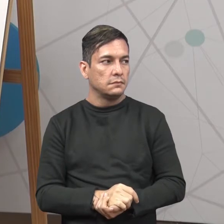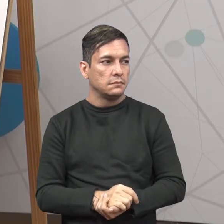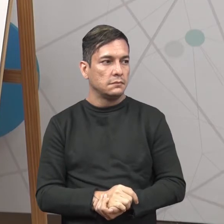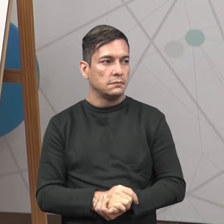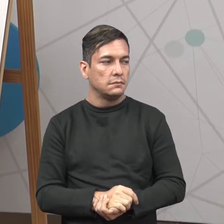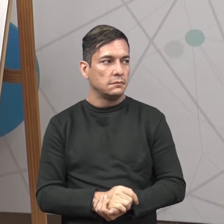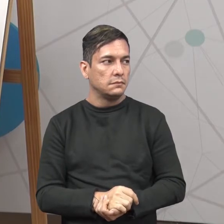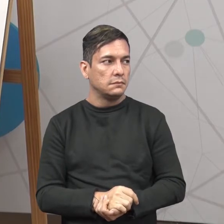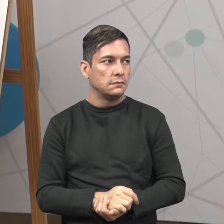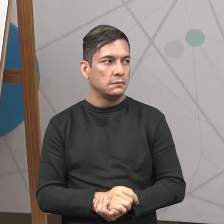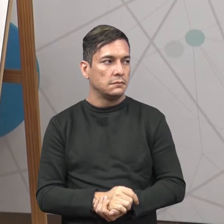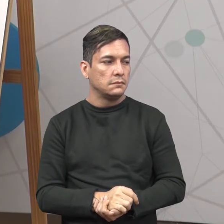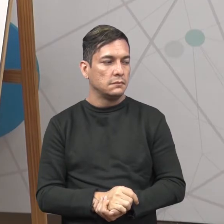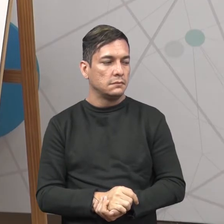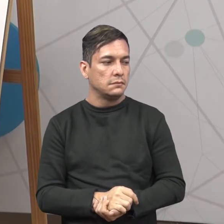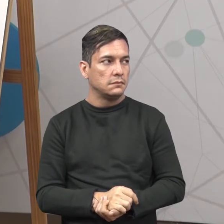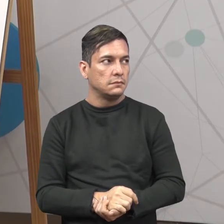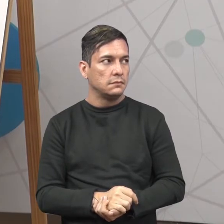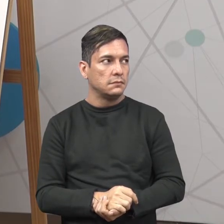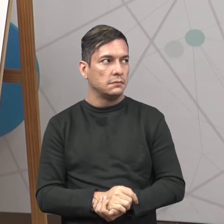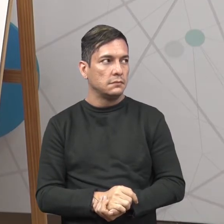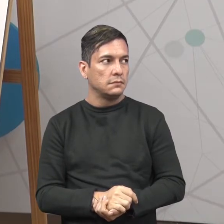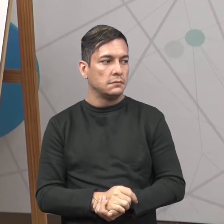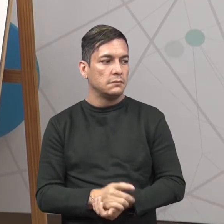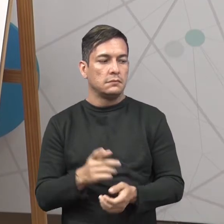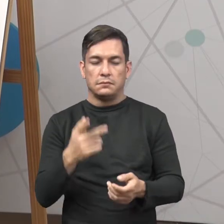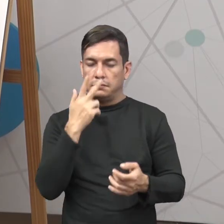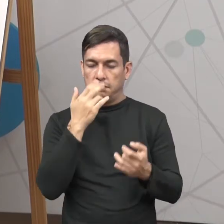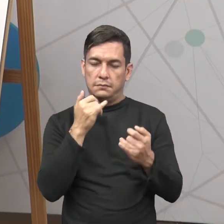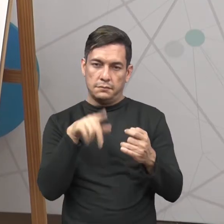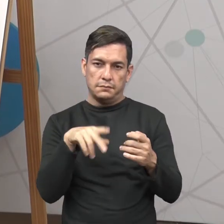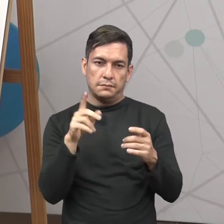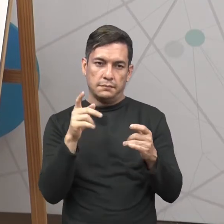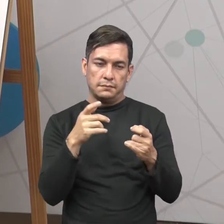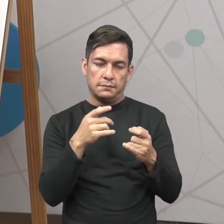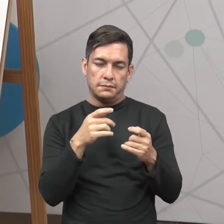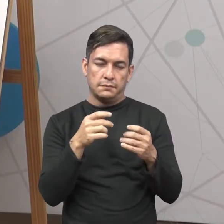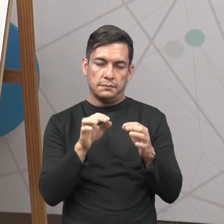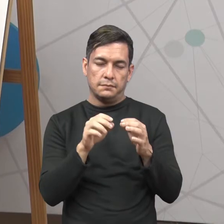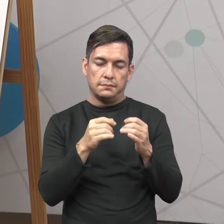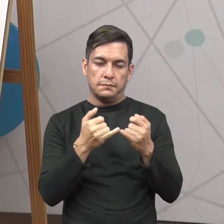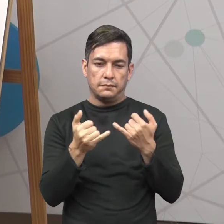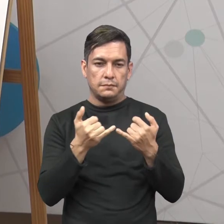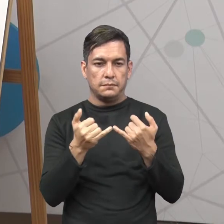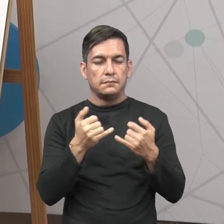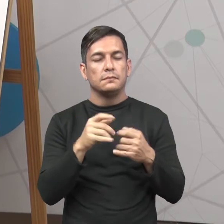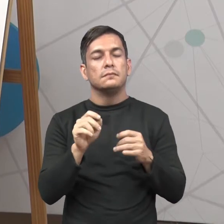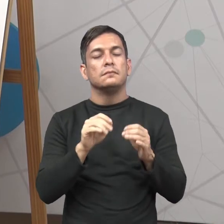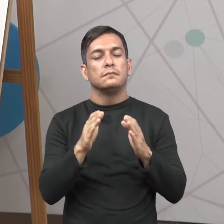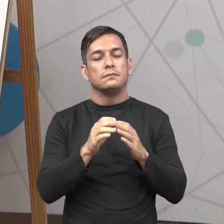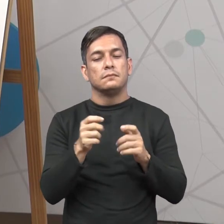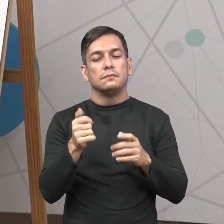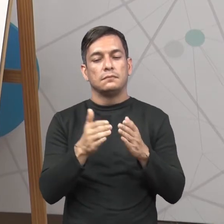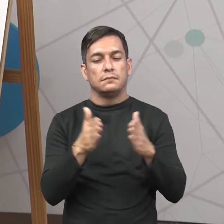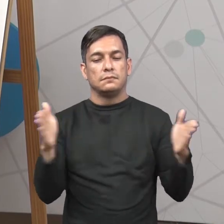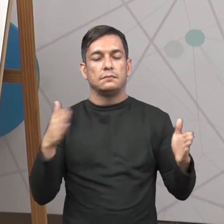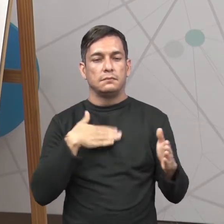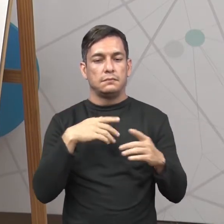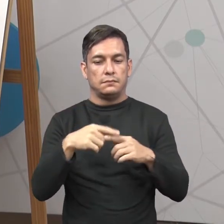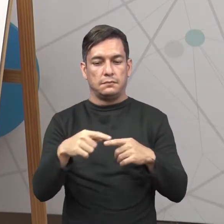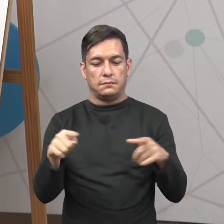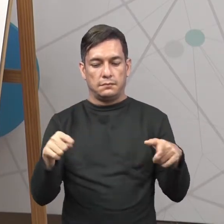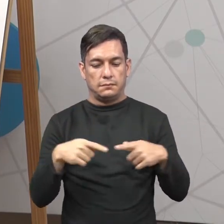E eu disse que é próximo ao tamanho do meu quadro, não é mesmo? 1 metro.